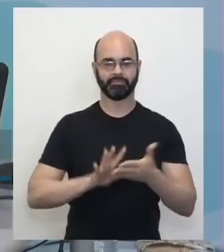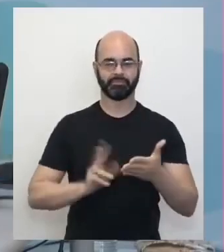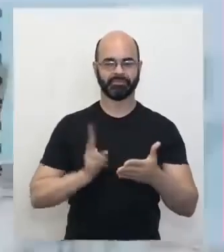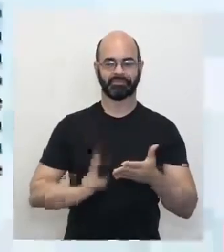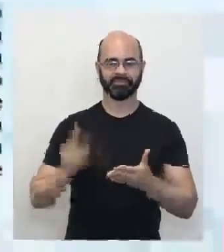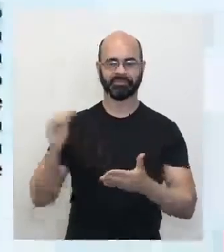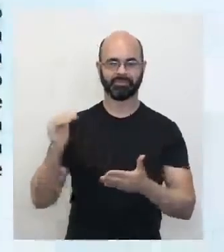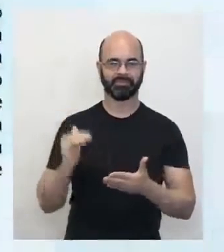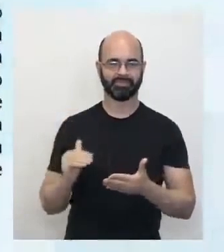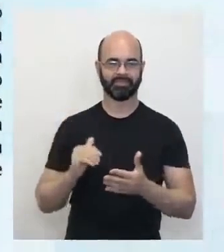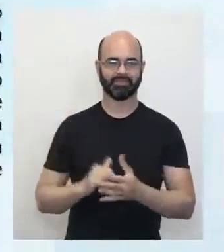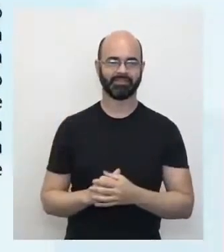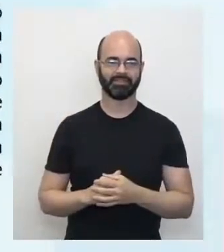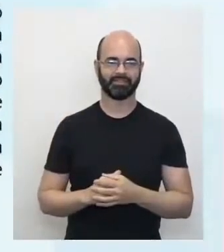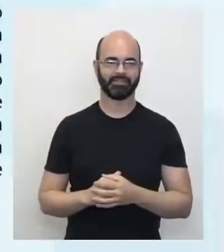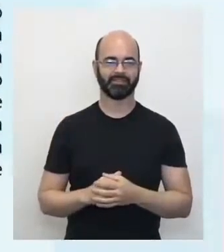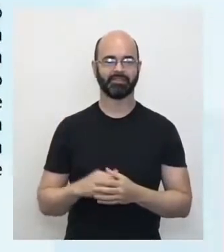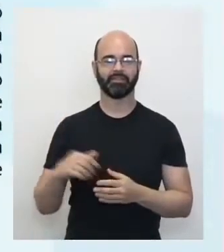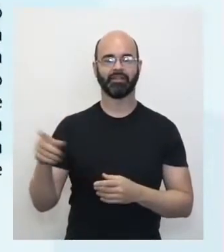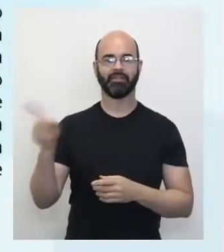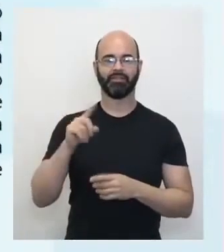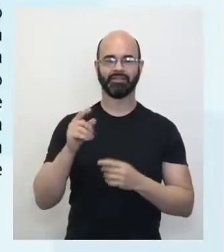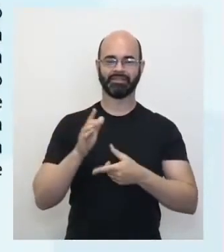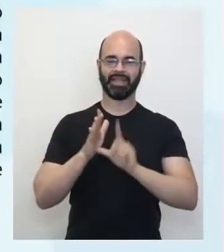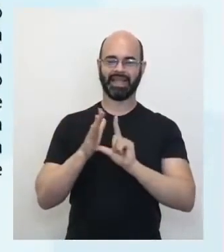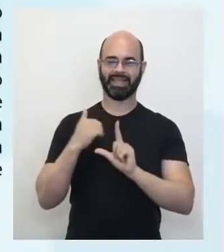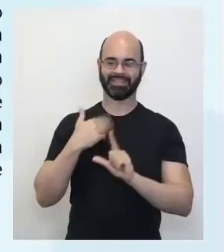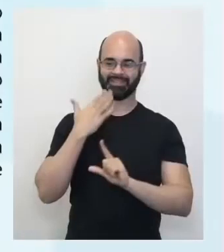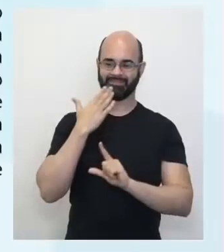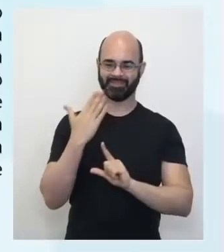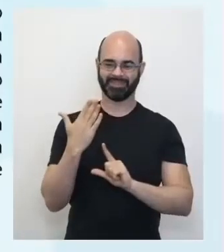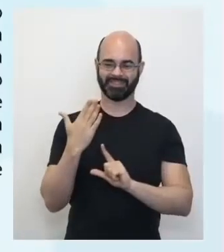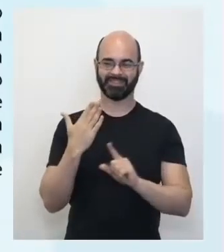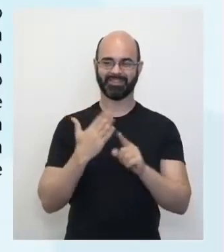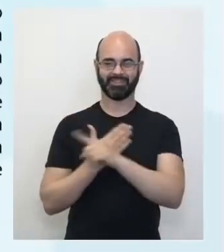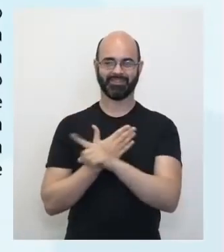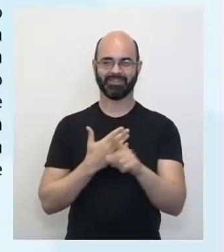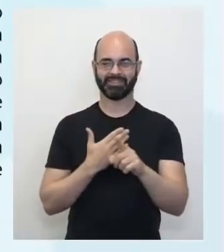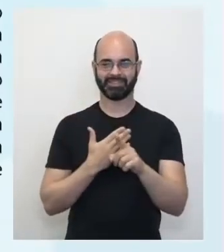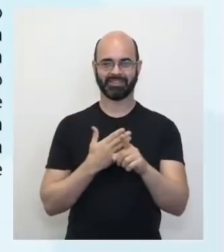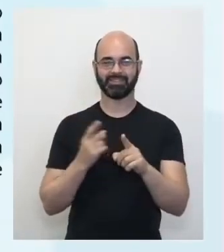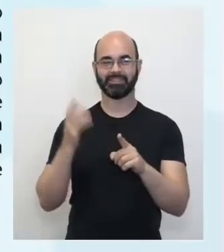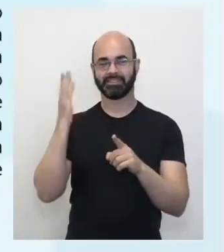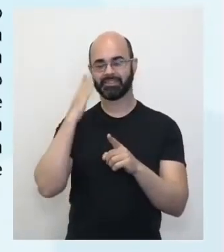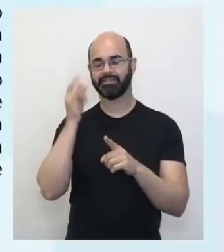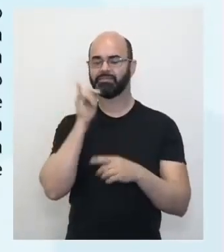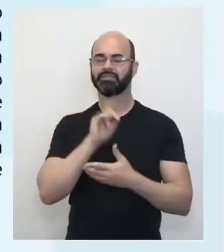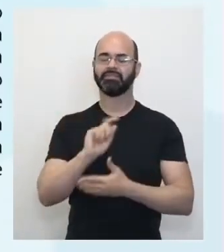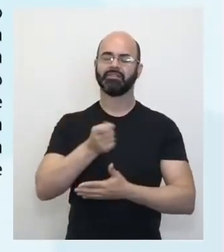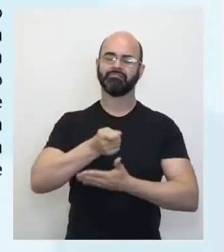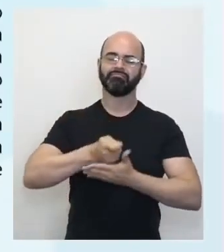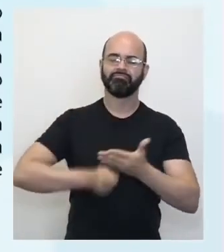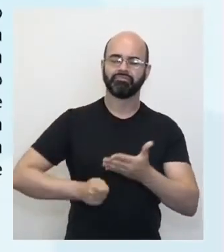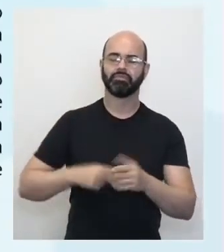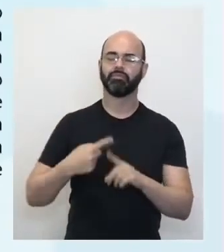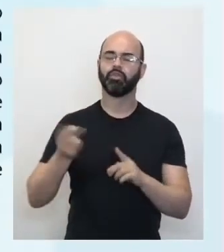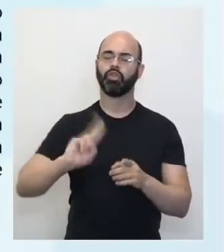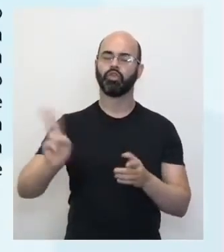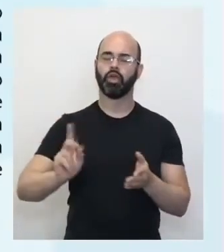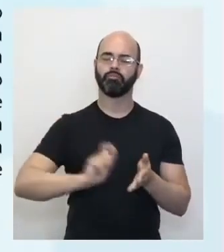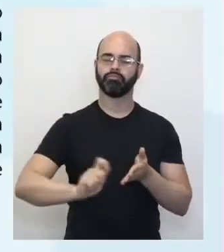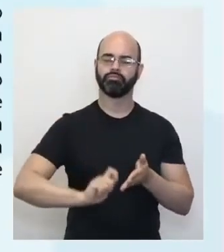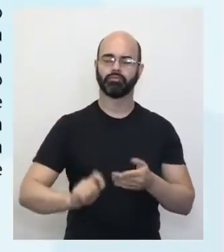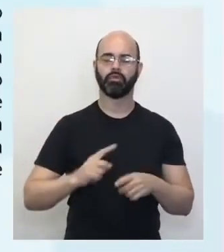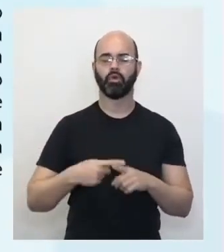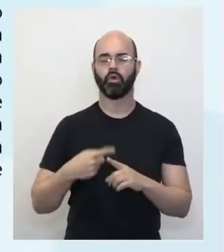aí, que vai entrar aquelas informações que eu pedi para vocês terem, que era saber o que é um abaixo-assinado e por que desse prêmio Jabuti.